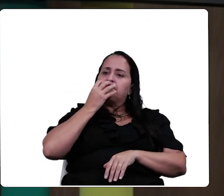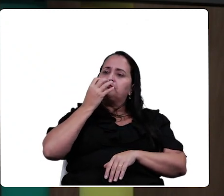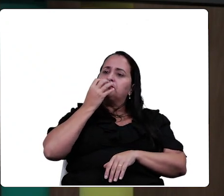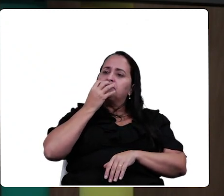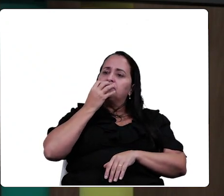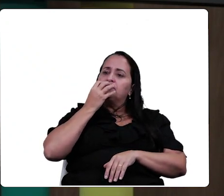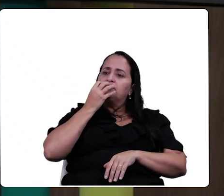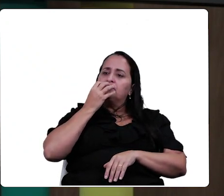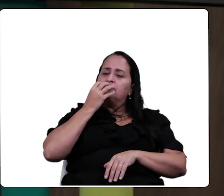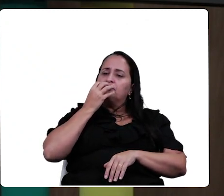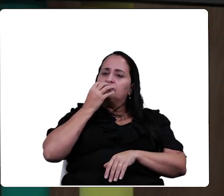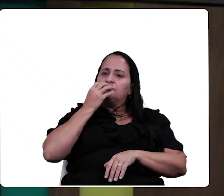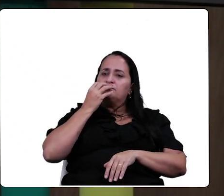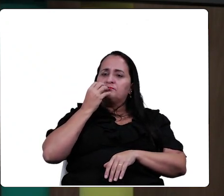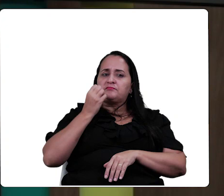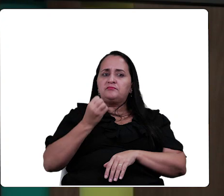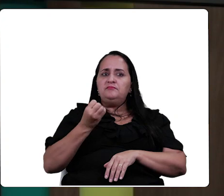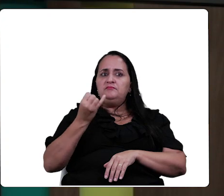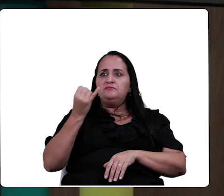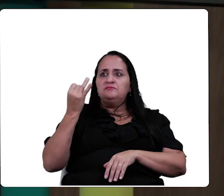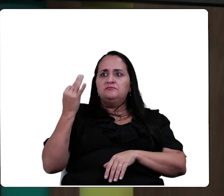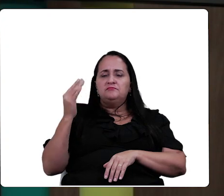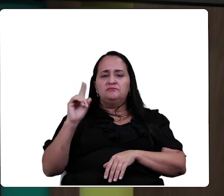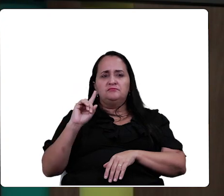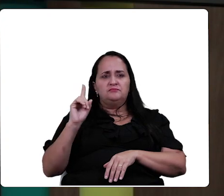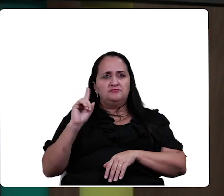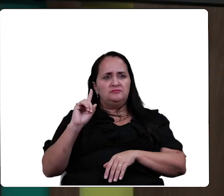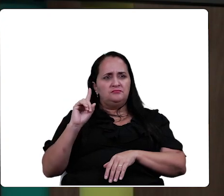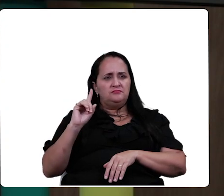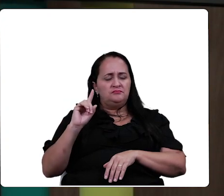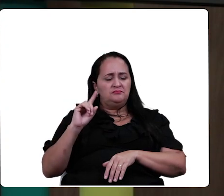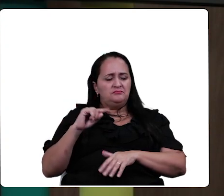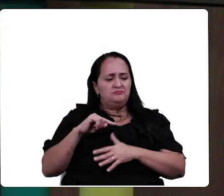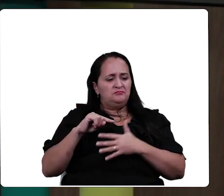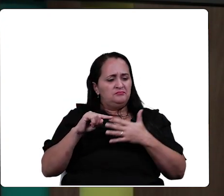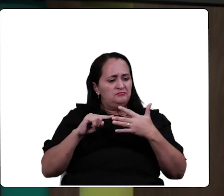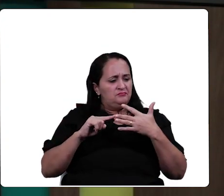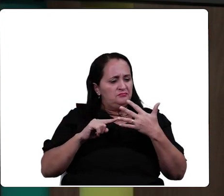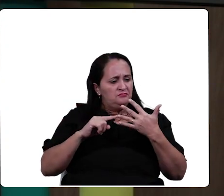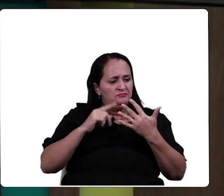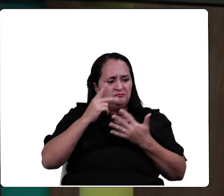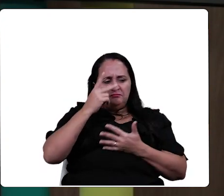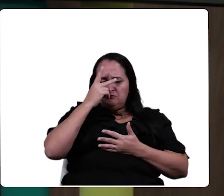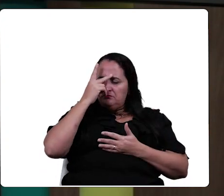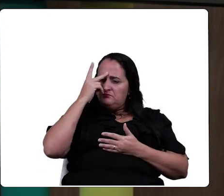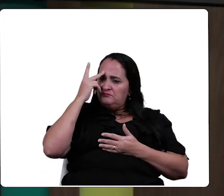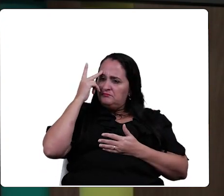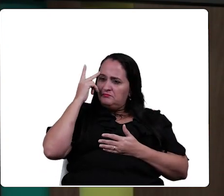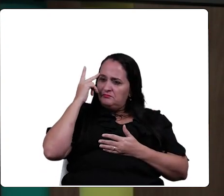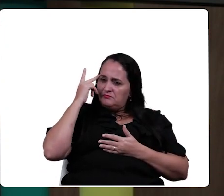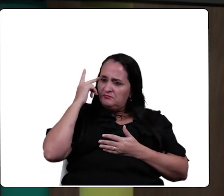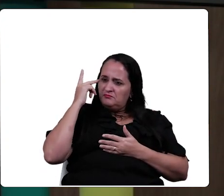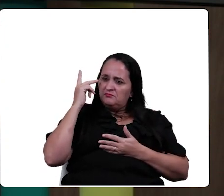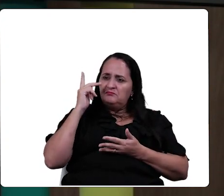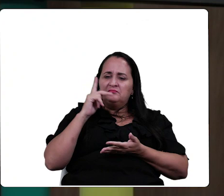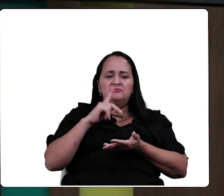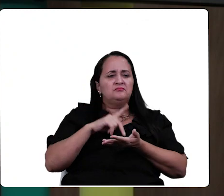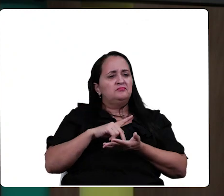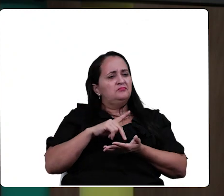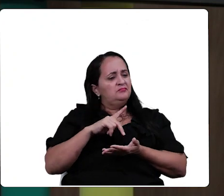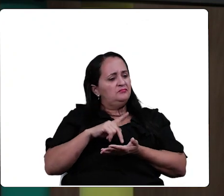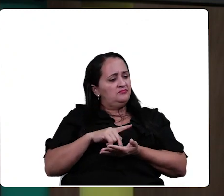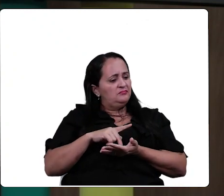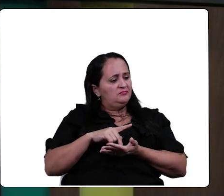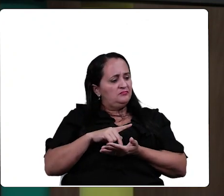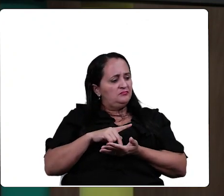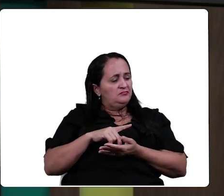relâmpago. Então não foram vários cachorros. Apareceram várias pessoas. É verdade. Mas será que